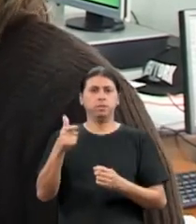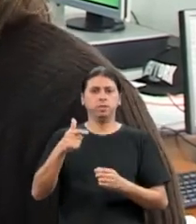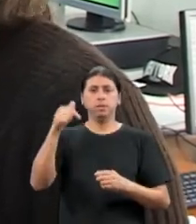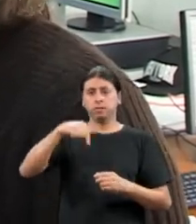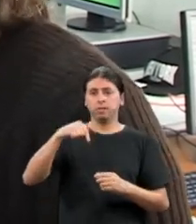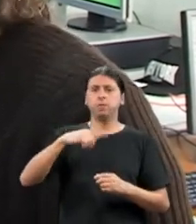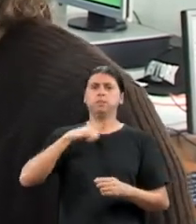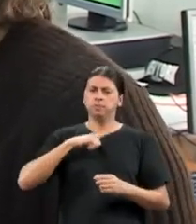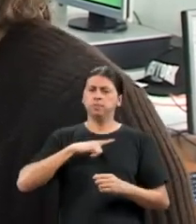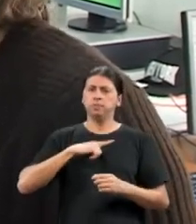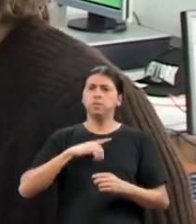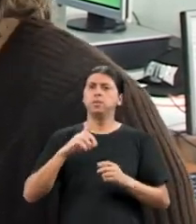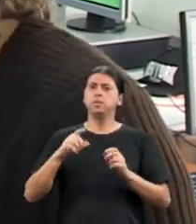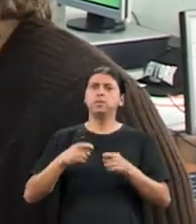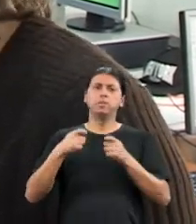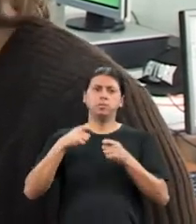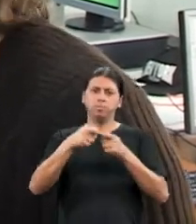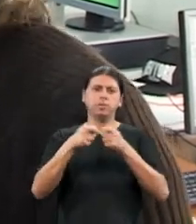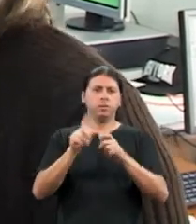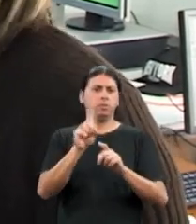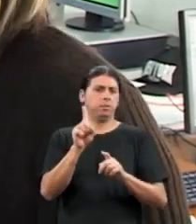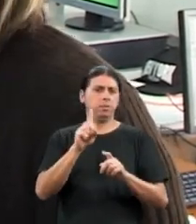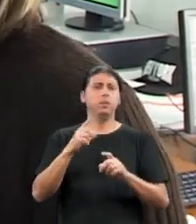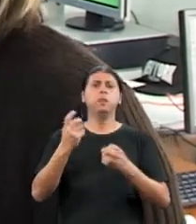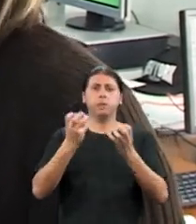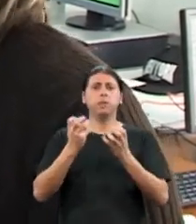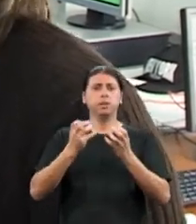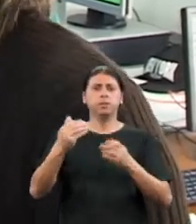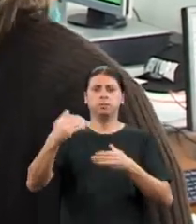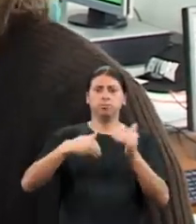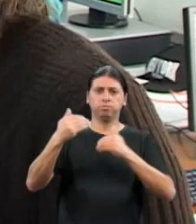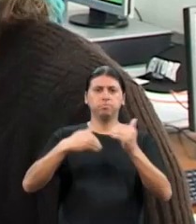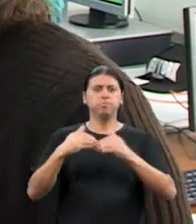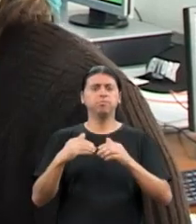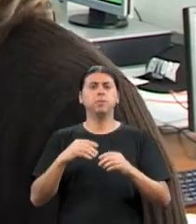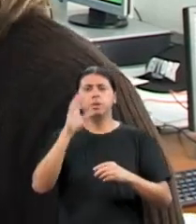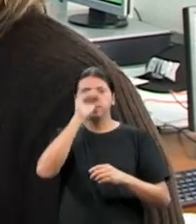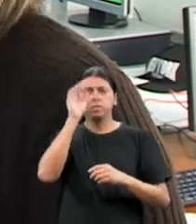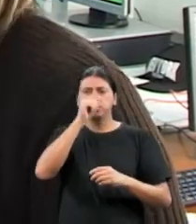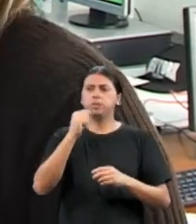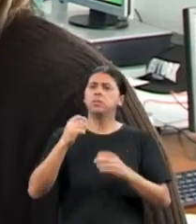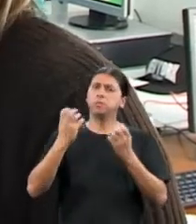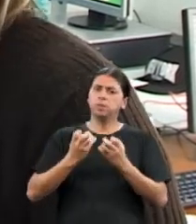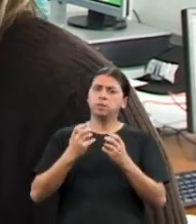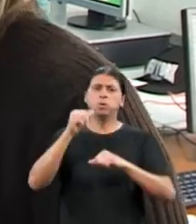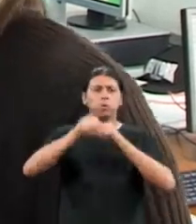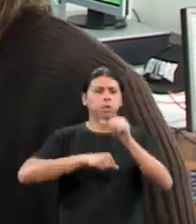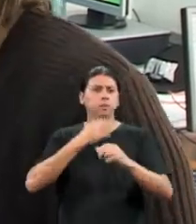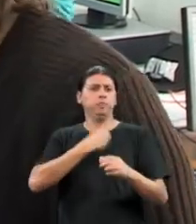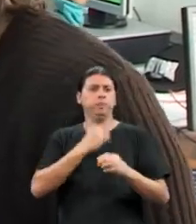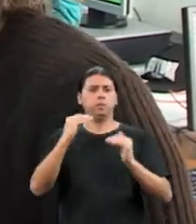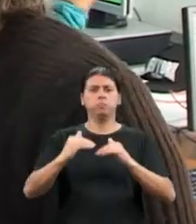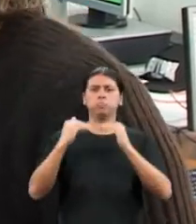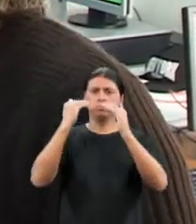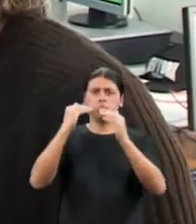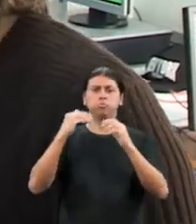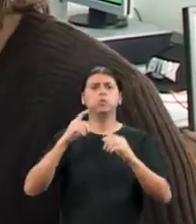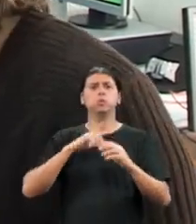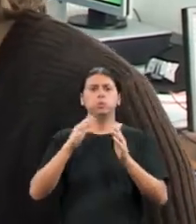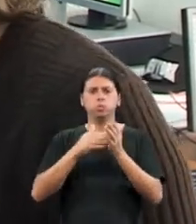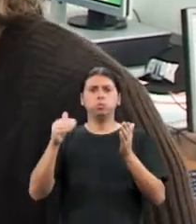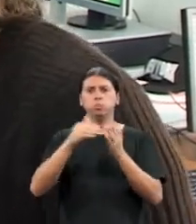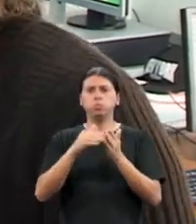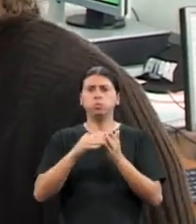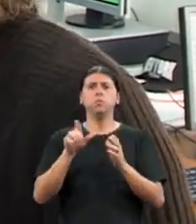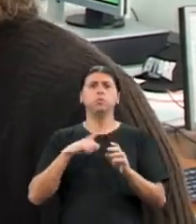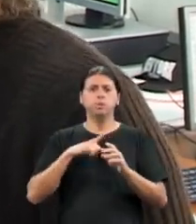eles estão, eles não são obrigados a estarem aqui, eles estão aqui porque eles querem. Eles estão aqui porque eles querem mudar de vida, né? Todos são oriundos